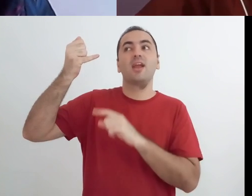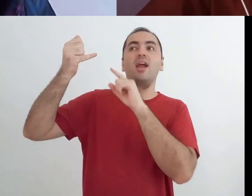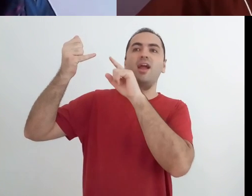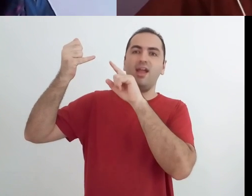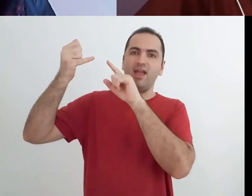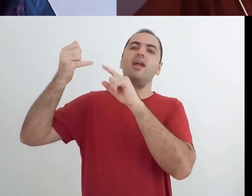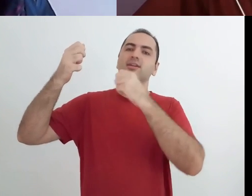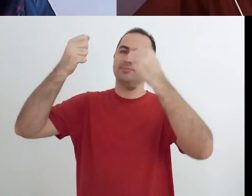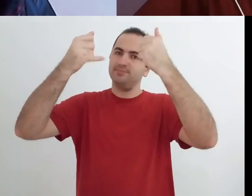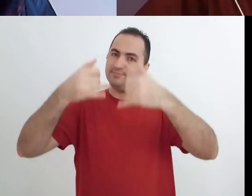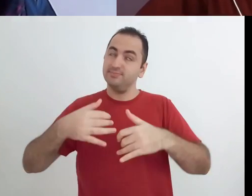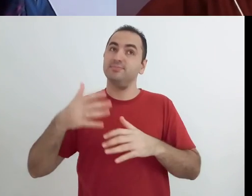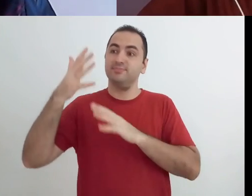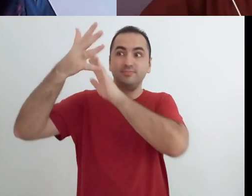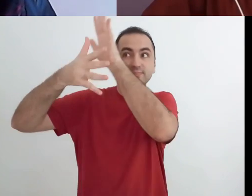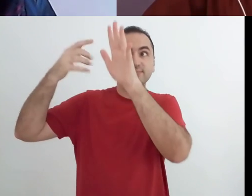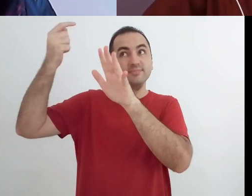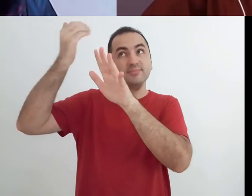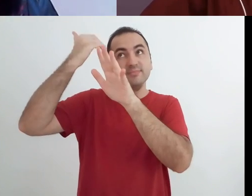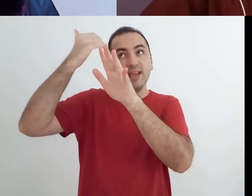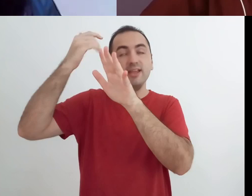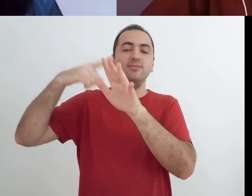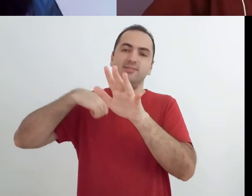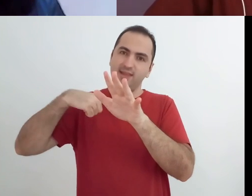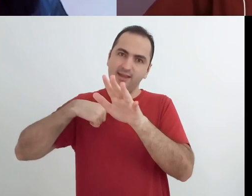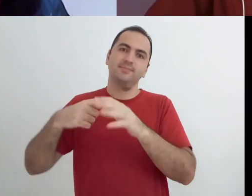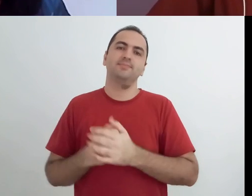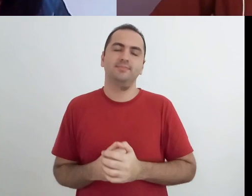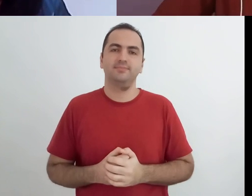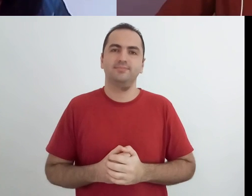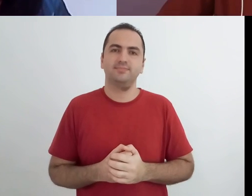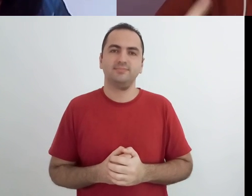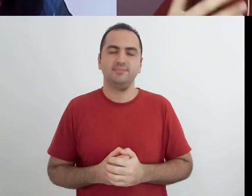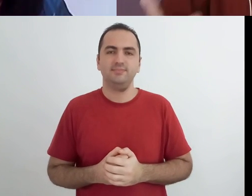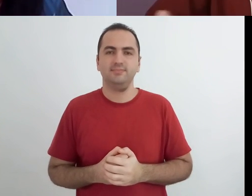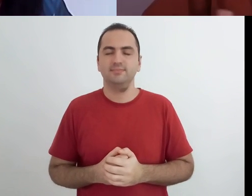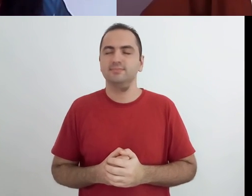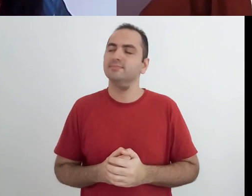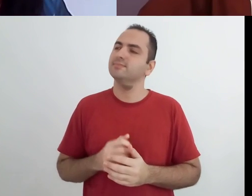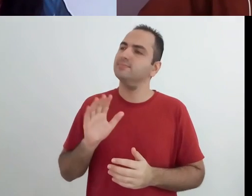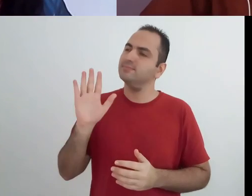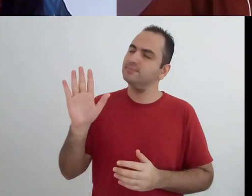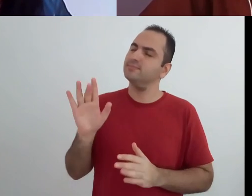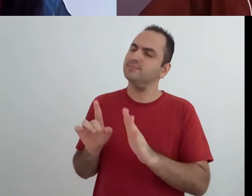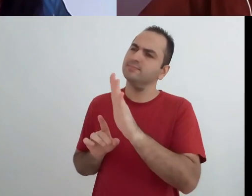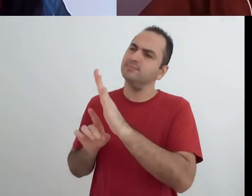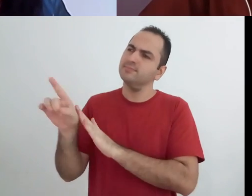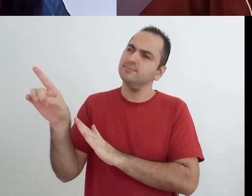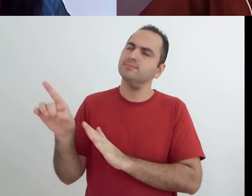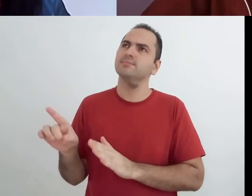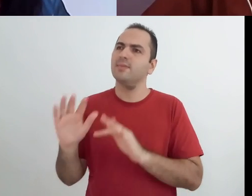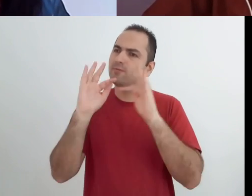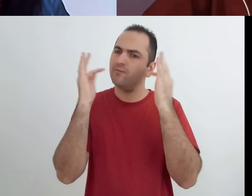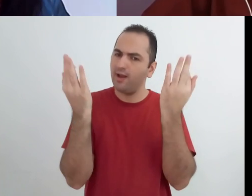né? Muito legal. E aí, às vezes, as famílias elas deixam de fazer isso,